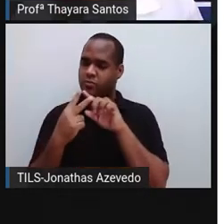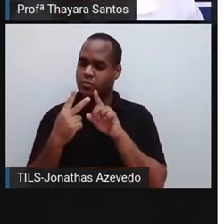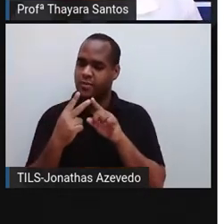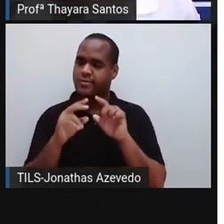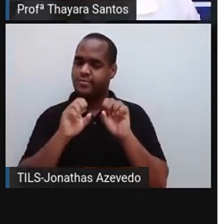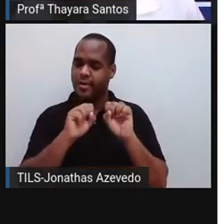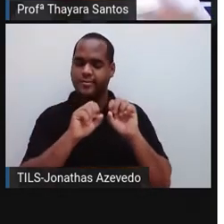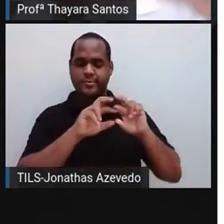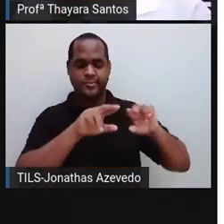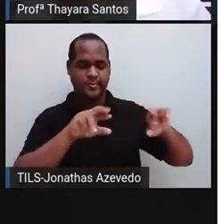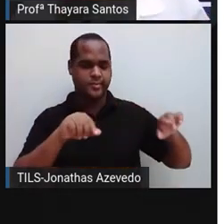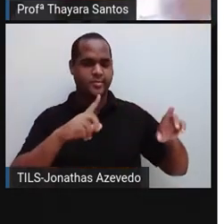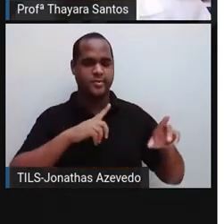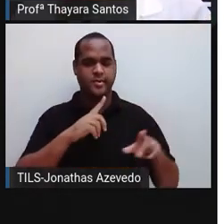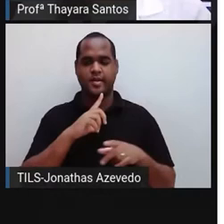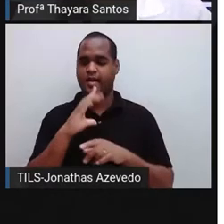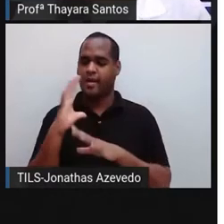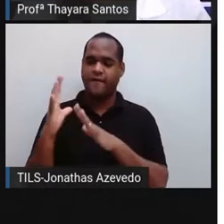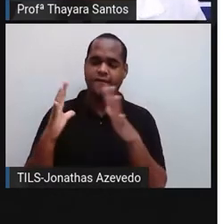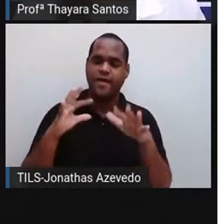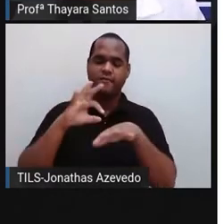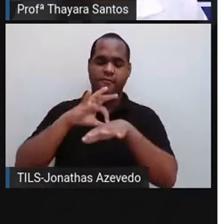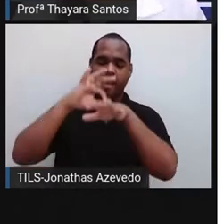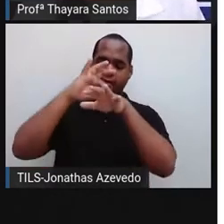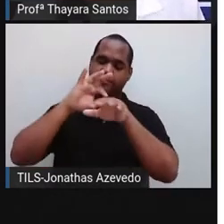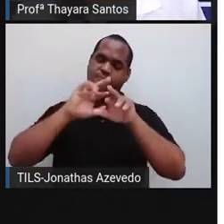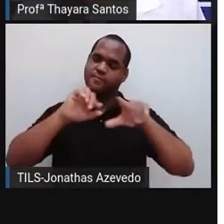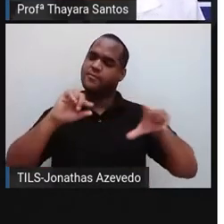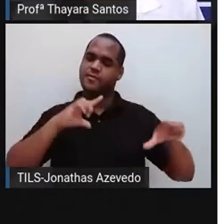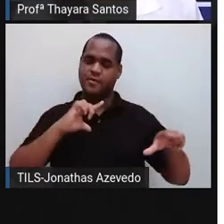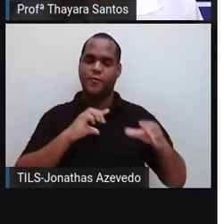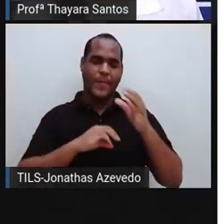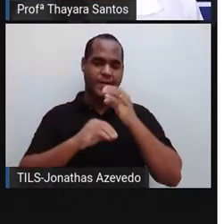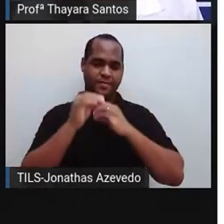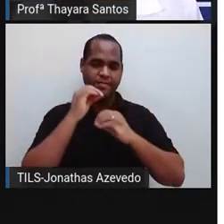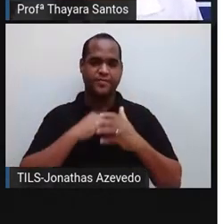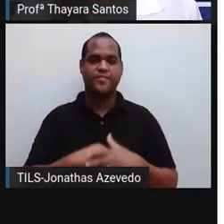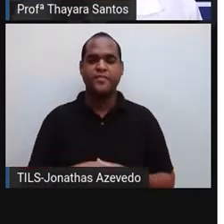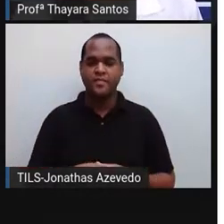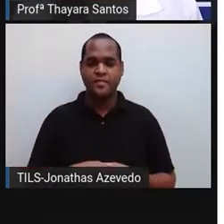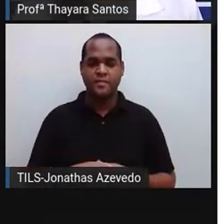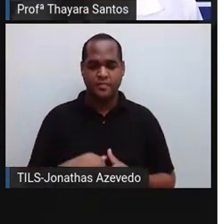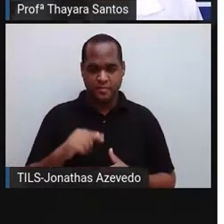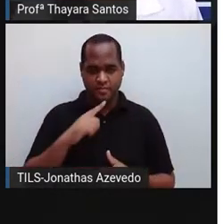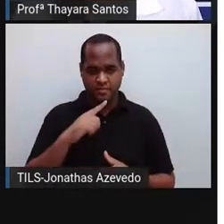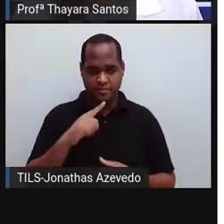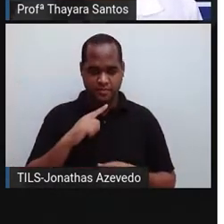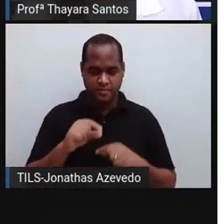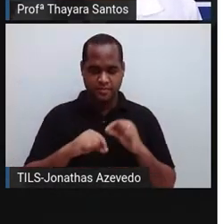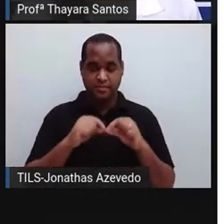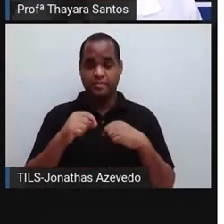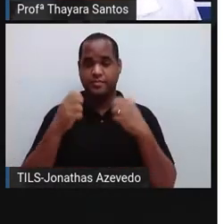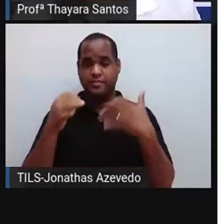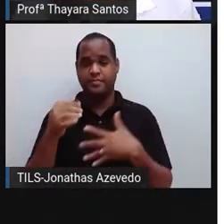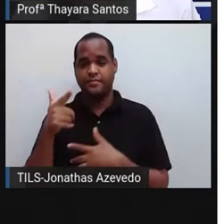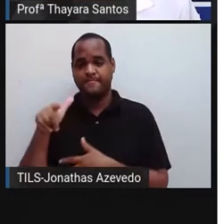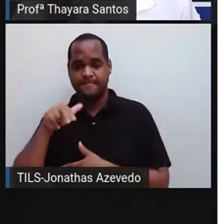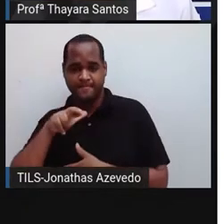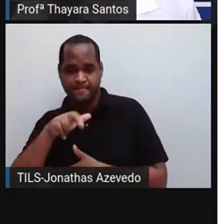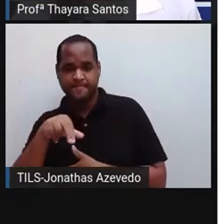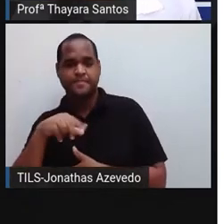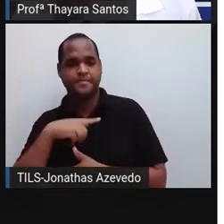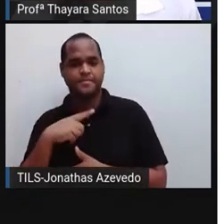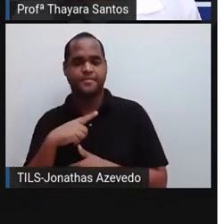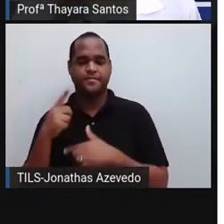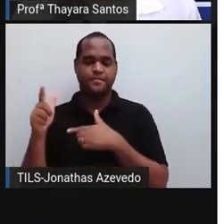de tudo, tanto vegetais quanto outros animais. Se a gente pega essa outra cadeia do rato comendo esses vegetais